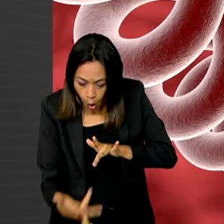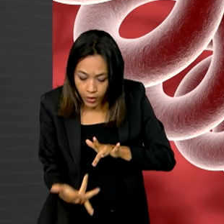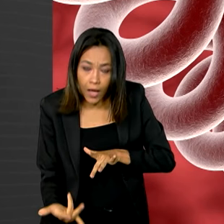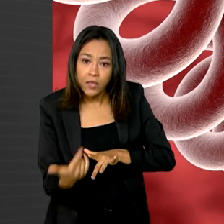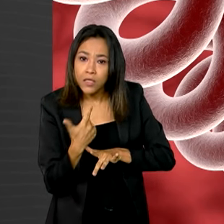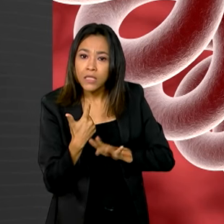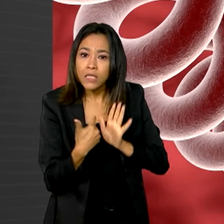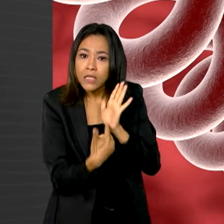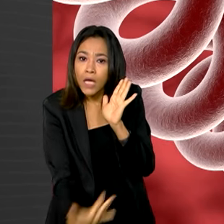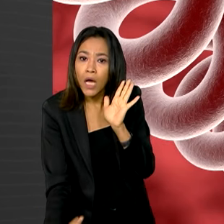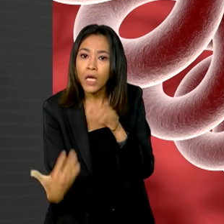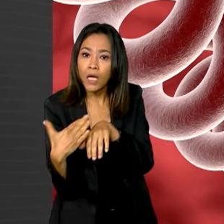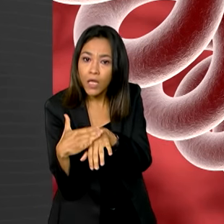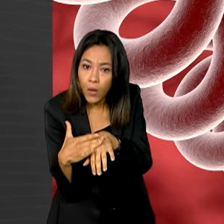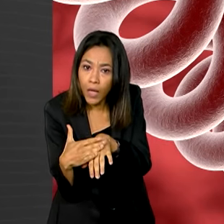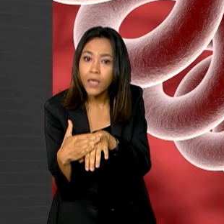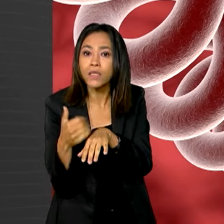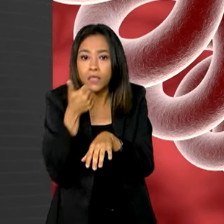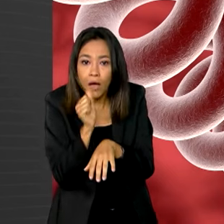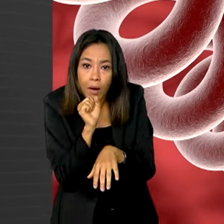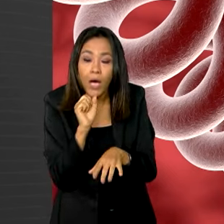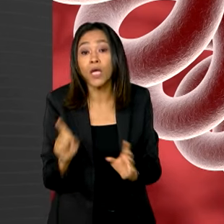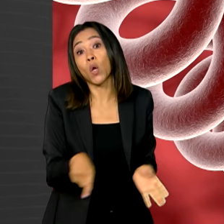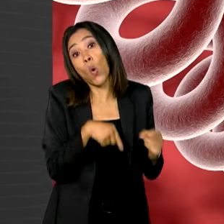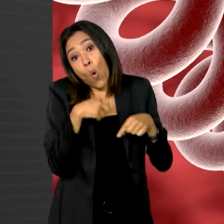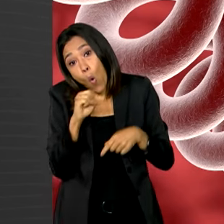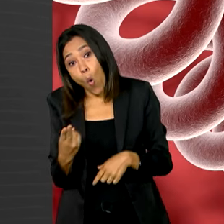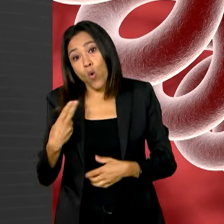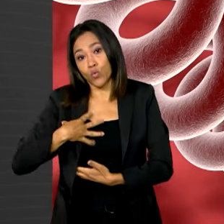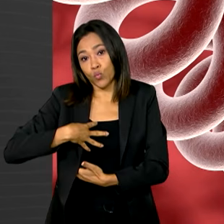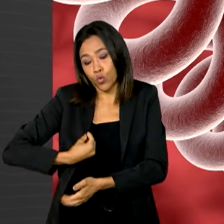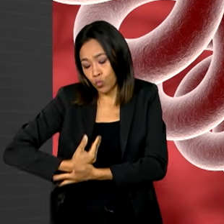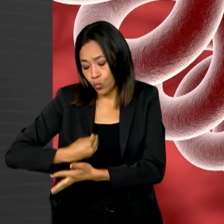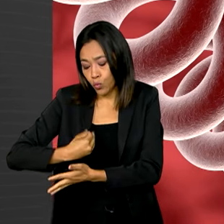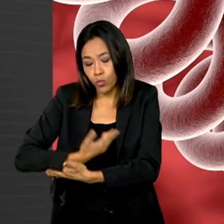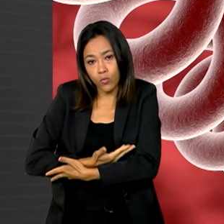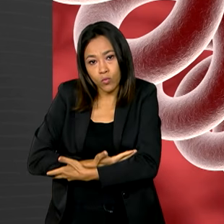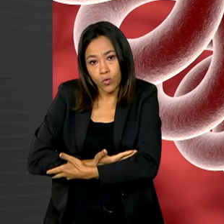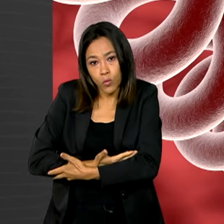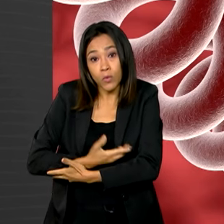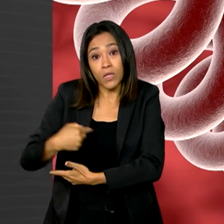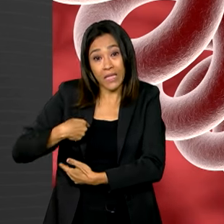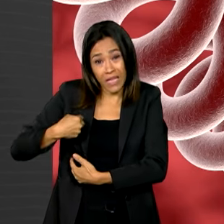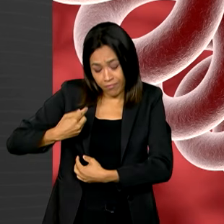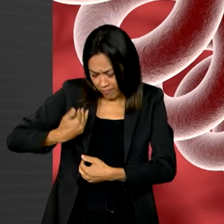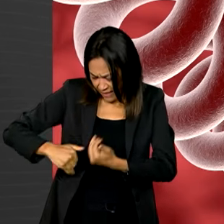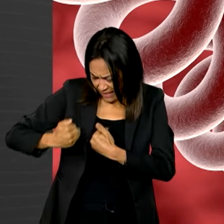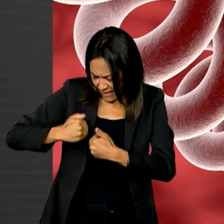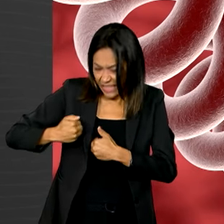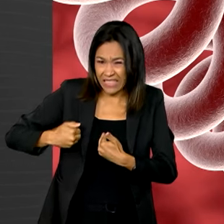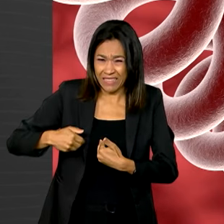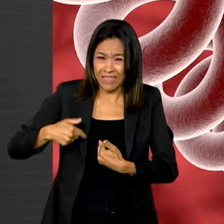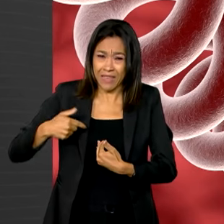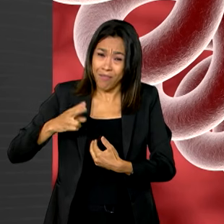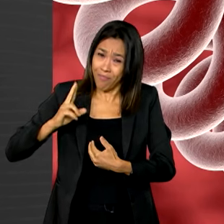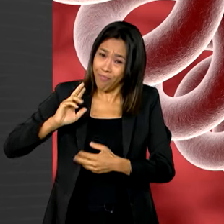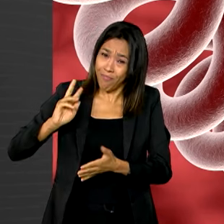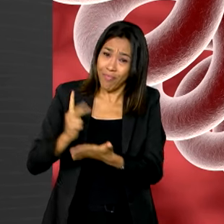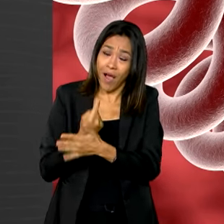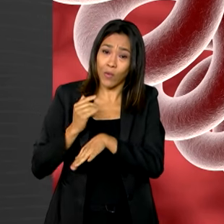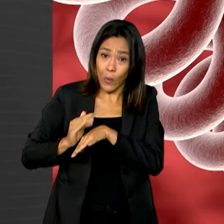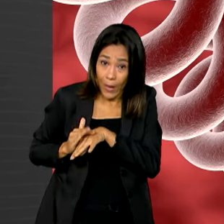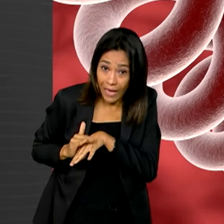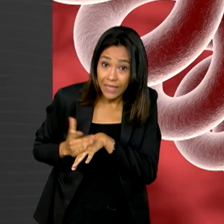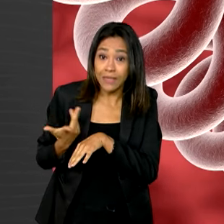sangue infectado da gestante, ou na amamentação, quando a mãe tem lesões mamárias causadas pela doença.